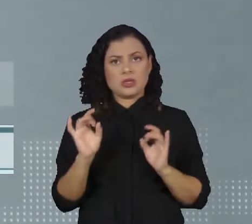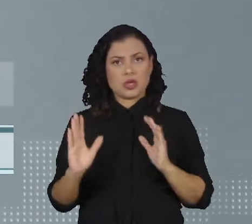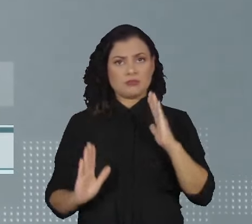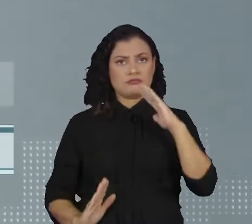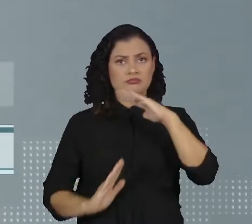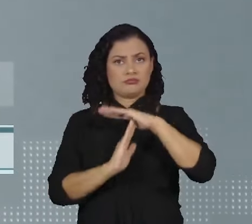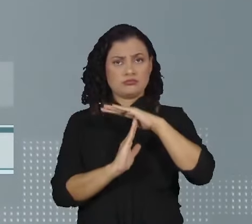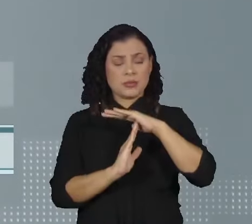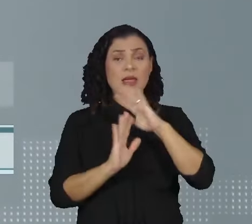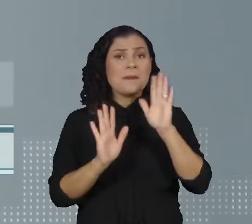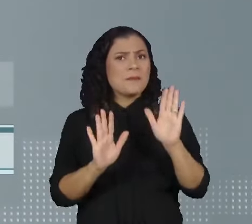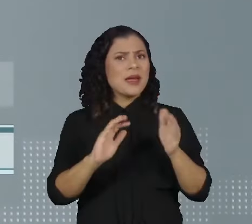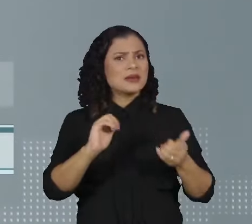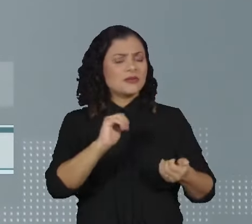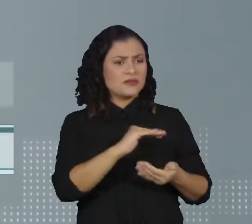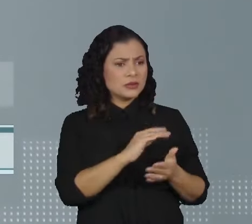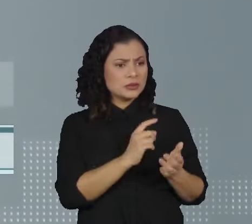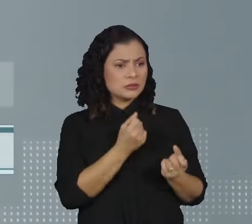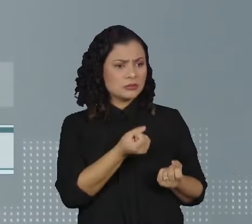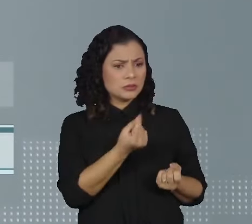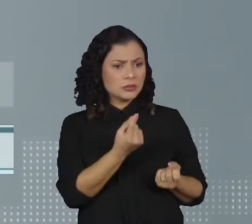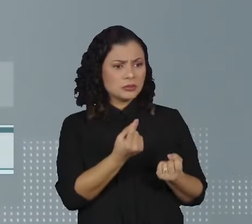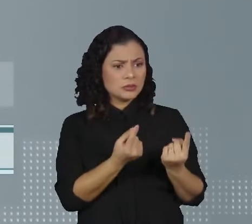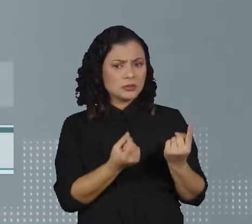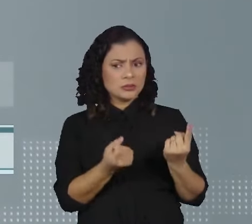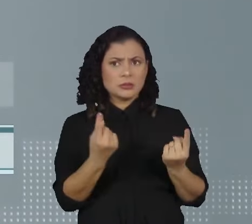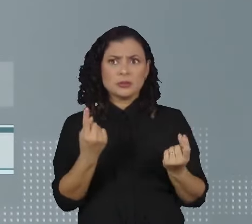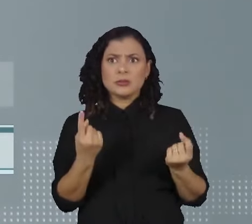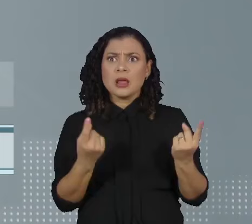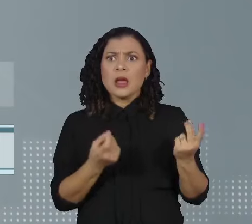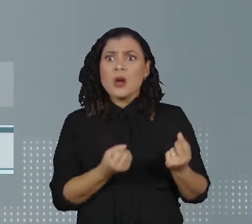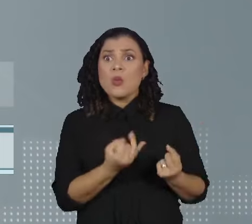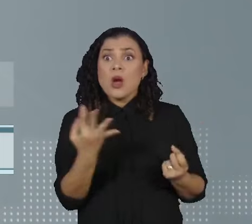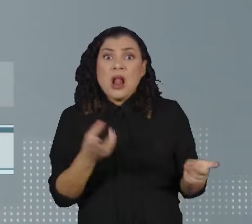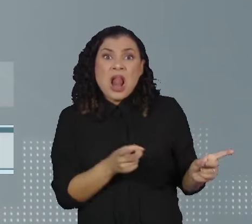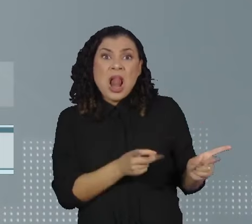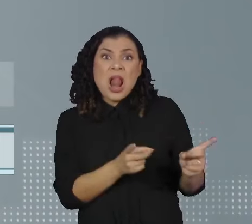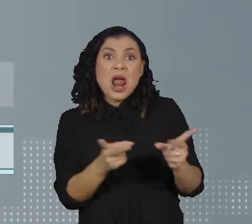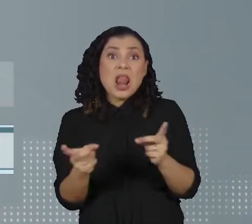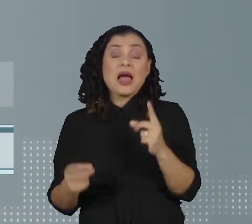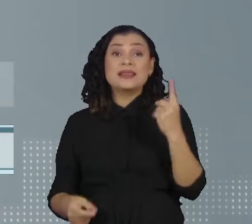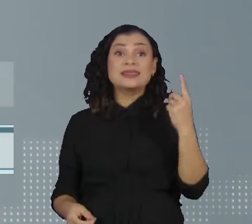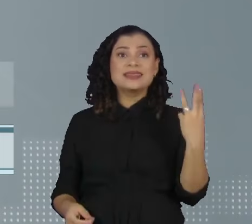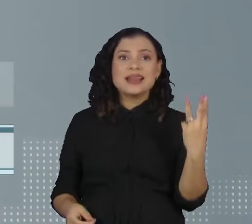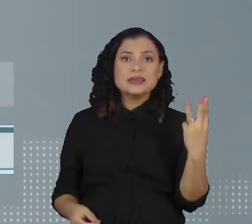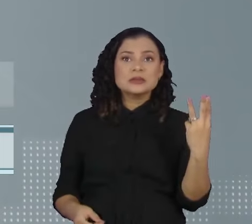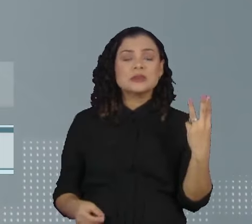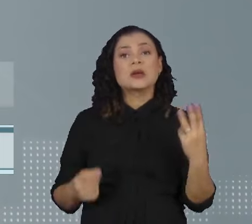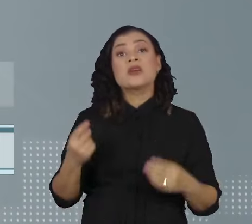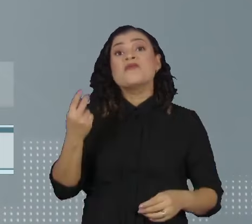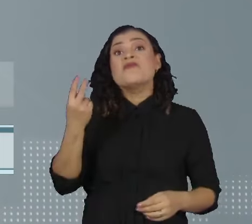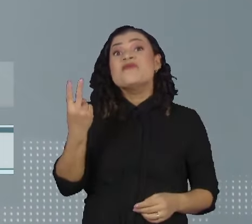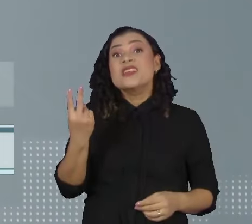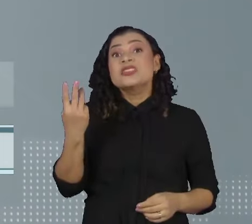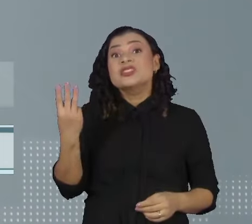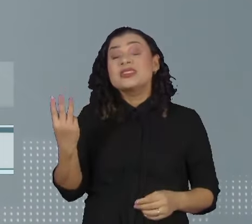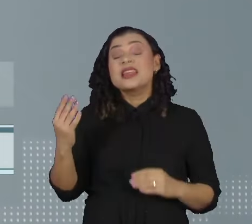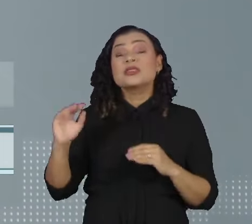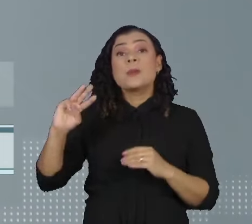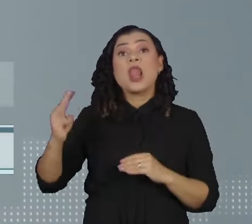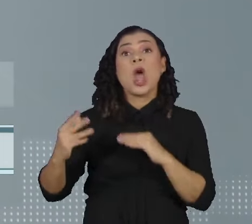acontecido. Segundo a Anvisa, o número de caixas vendidas de Zolpidem saltou de 13 para mais de 23 milhões